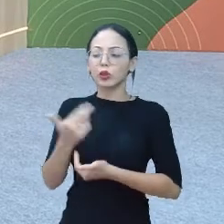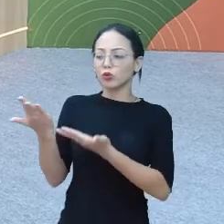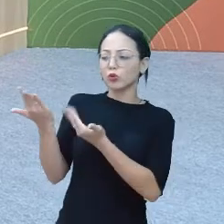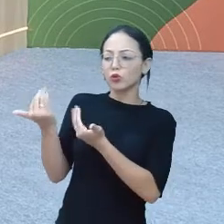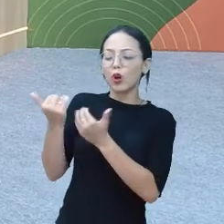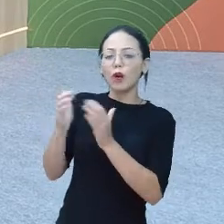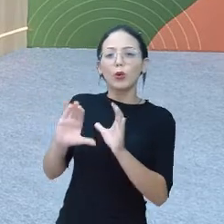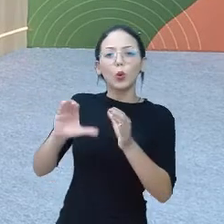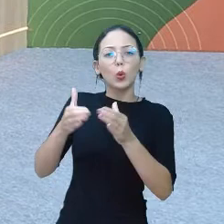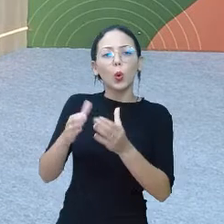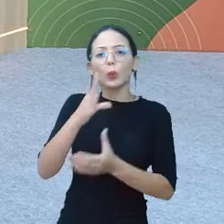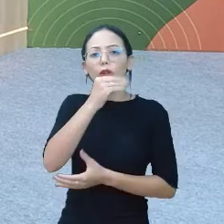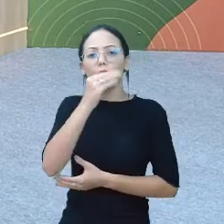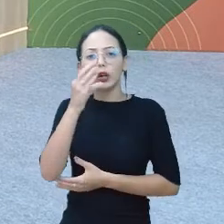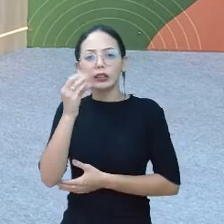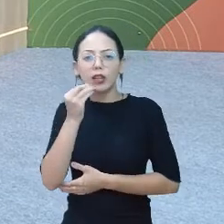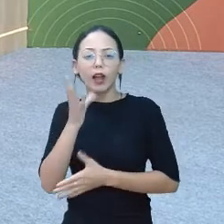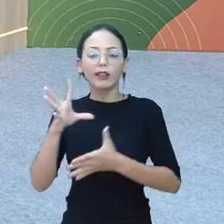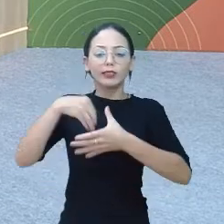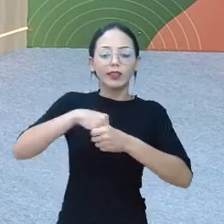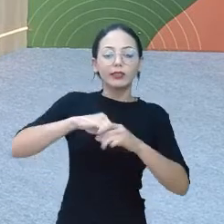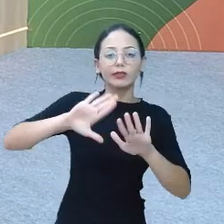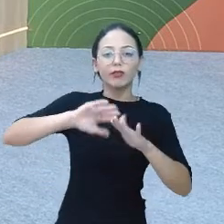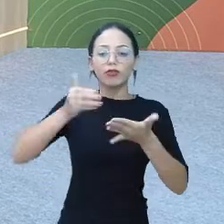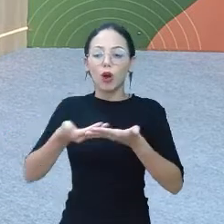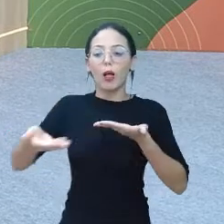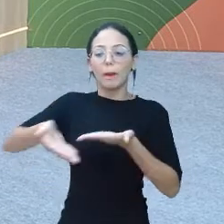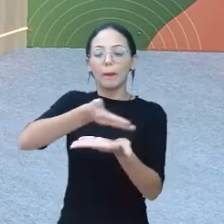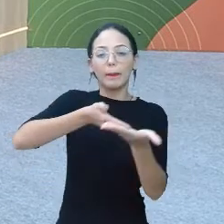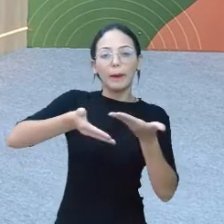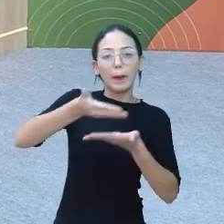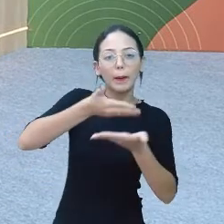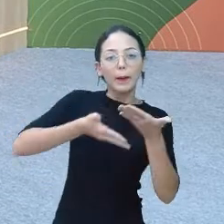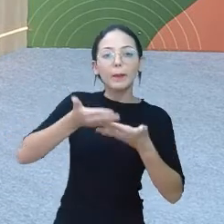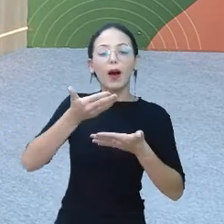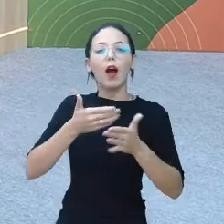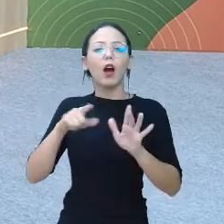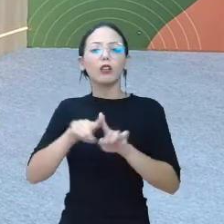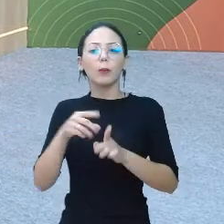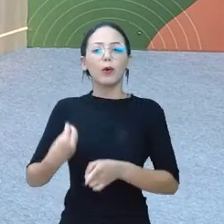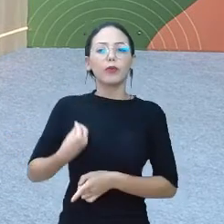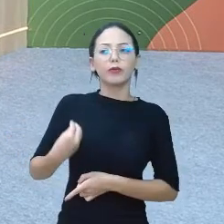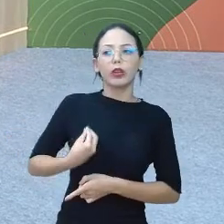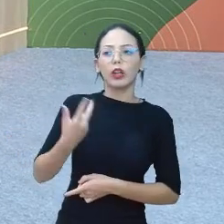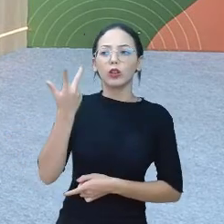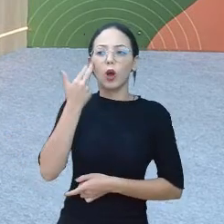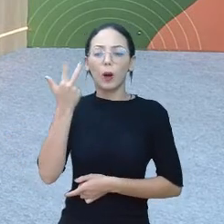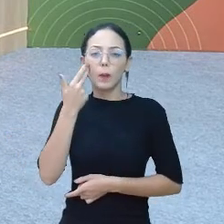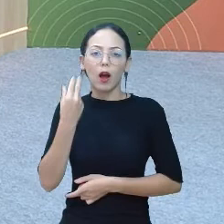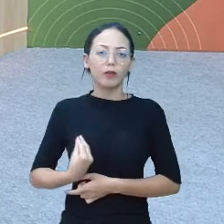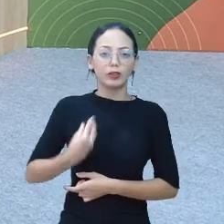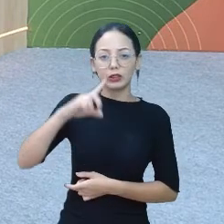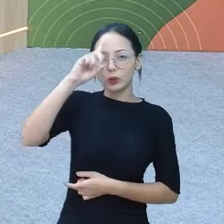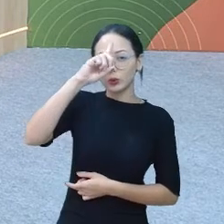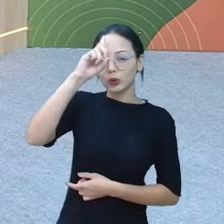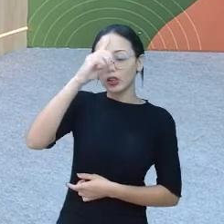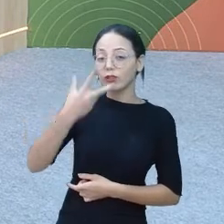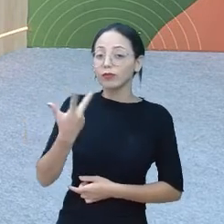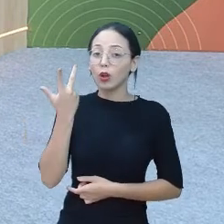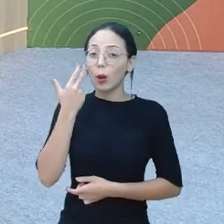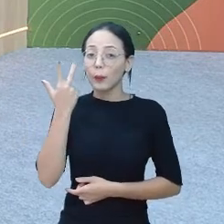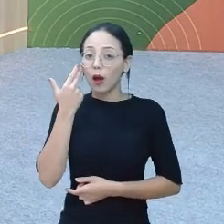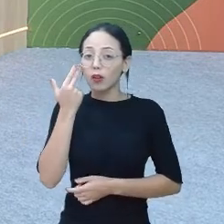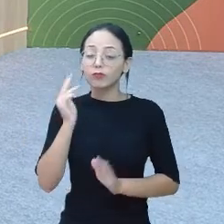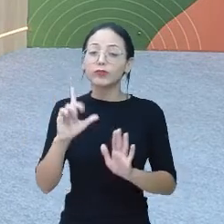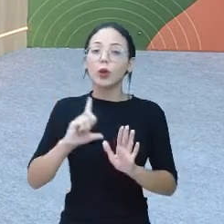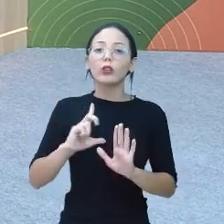o grupo de adolescentes que está na escola, interagindo, consumindo a sua vida cotidiana, normal. Então, a